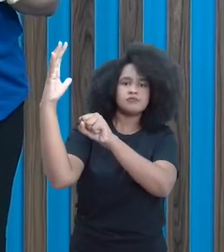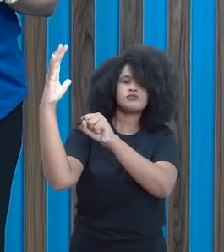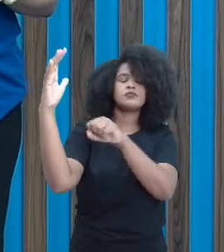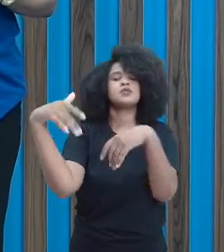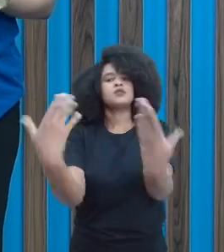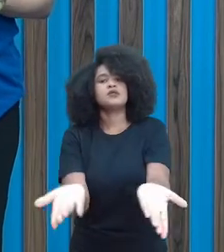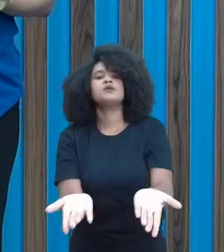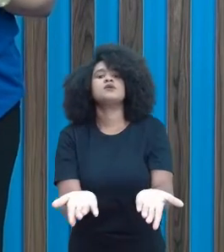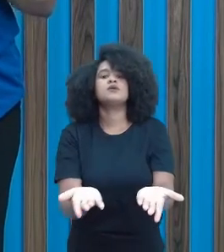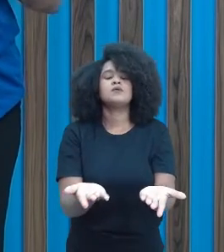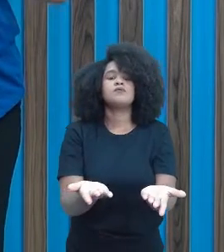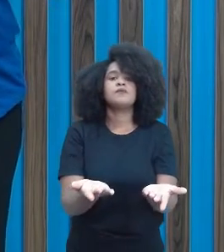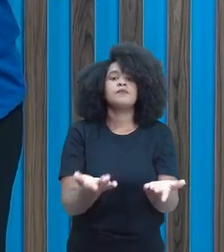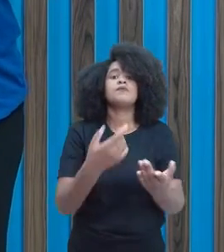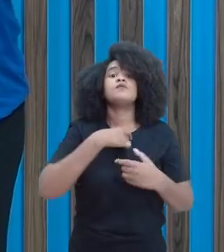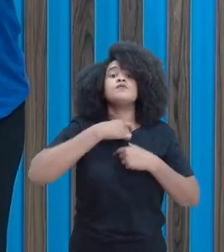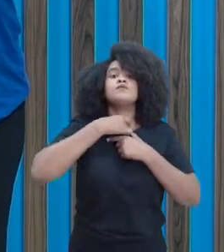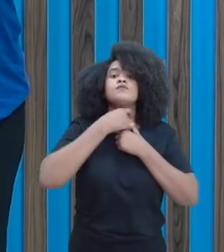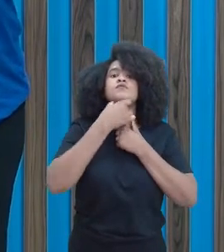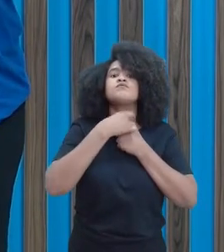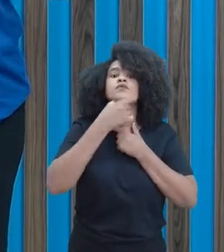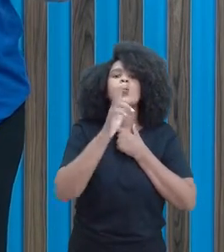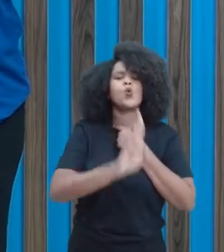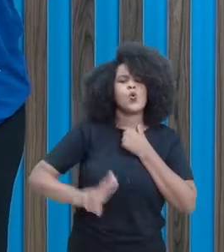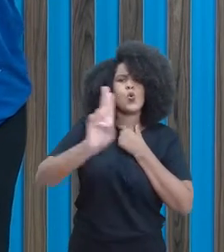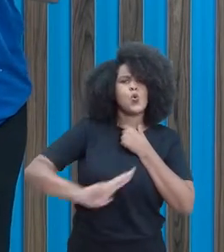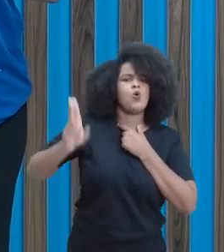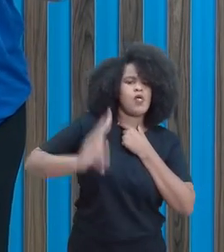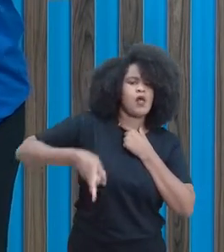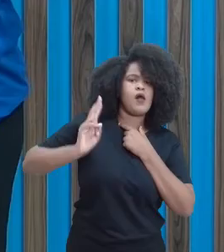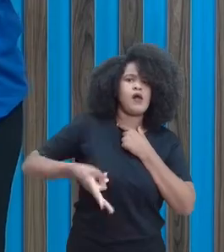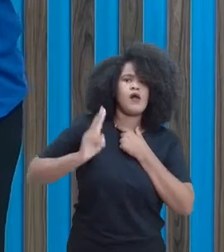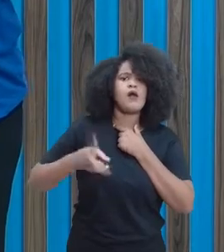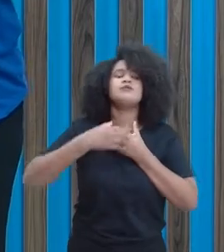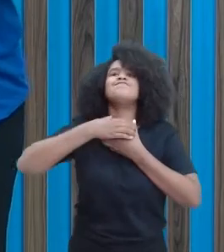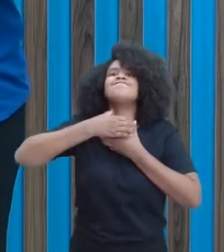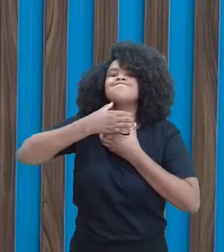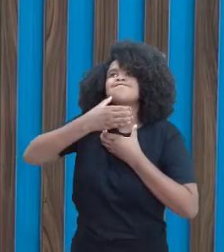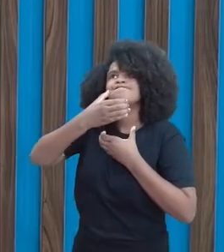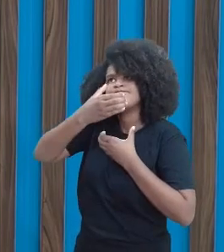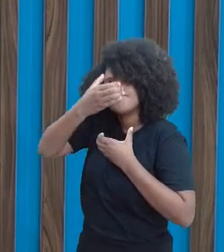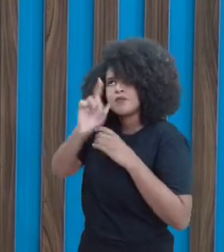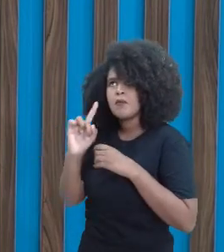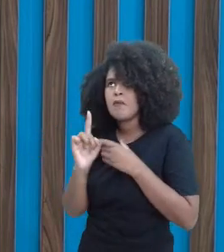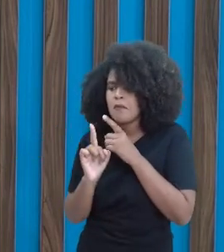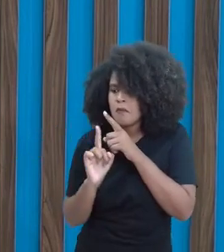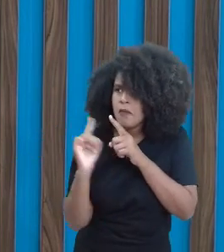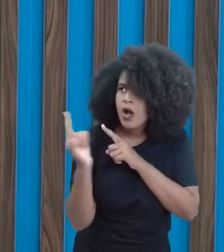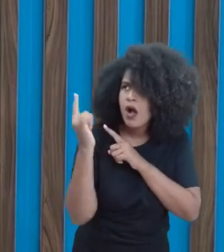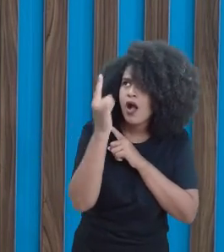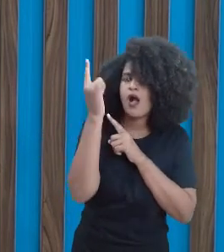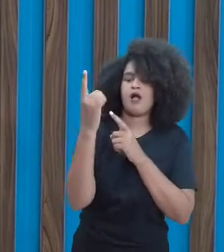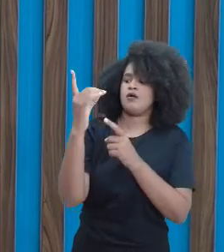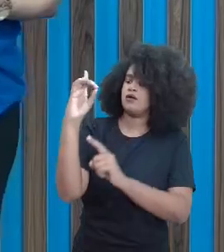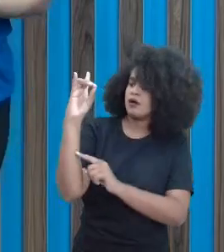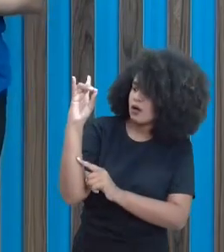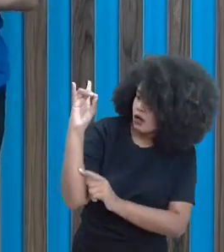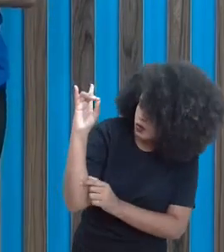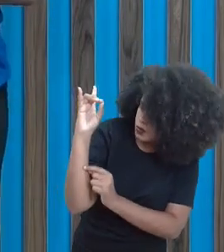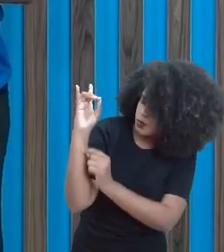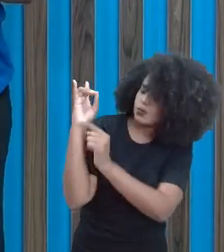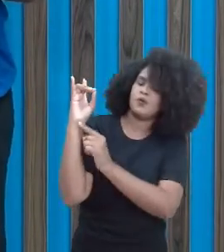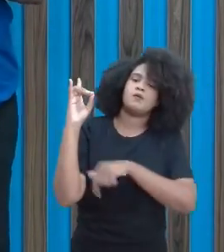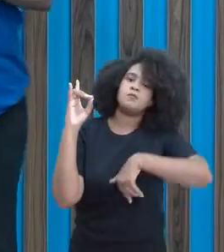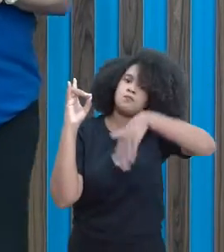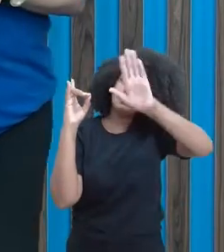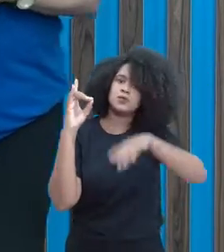das árvores, então, esse uso, né, contínuo, né, professora, ia fazer com que esse pescoço se alongasse